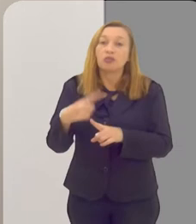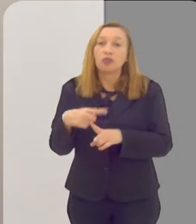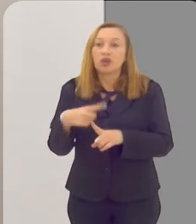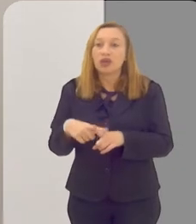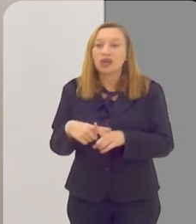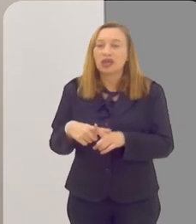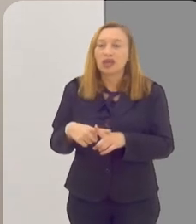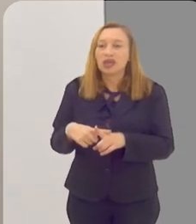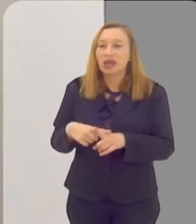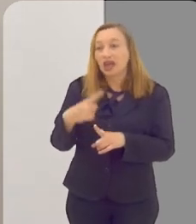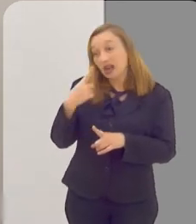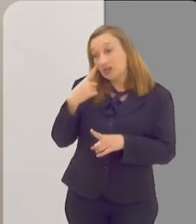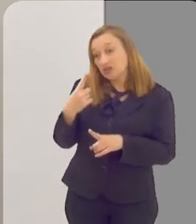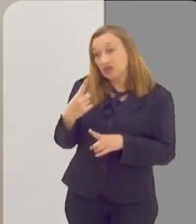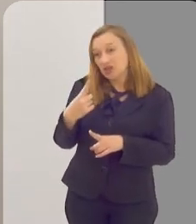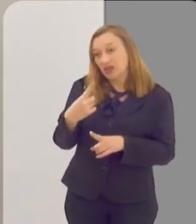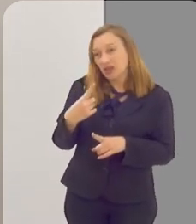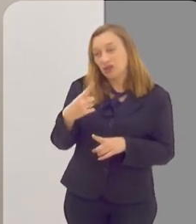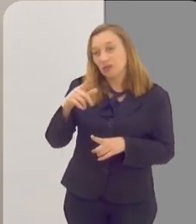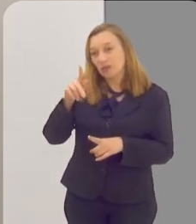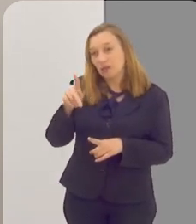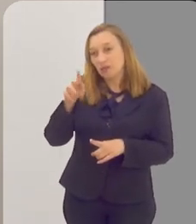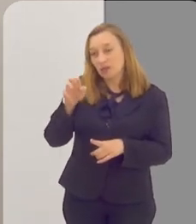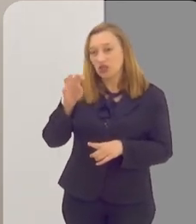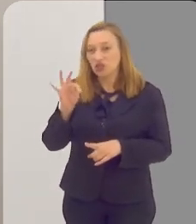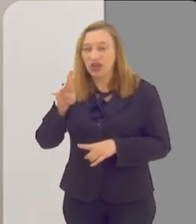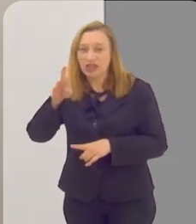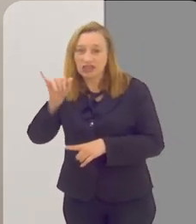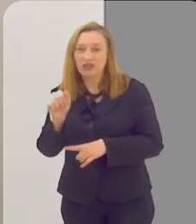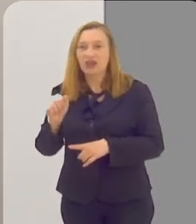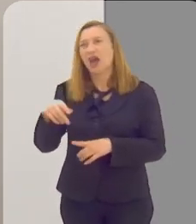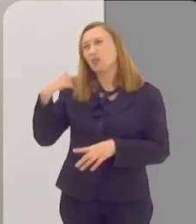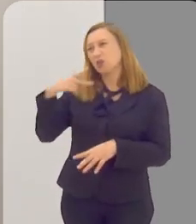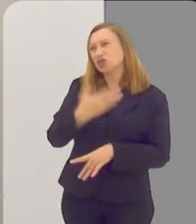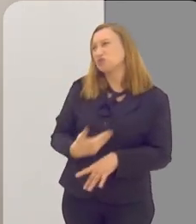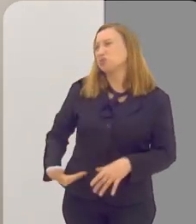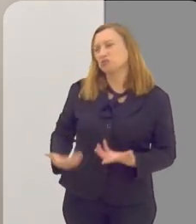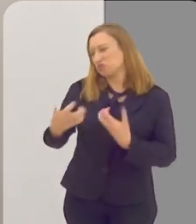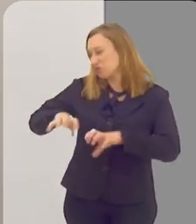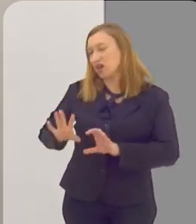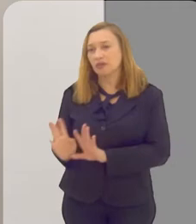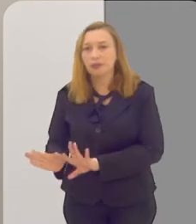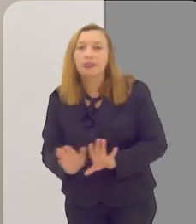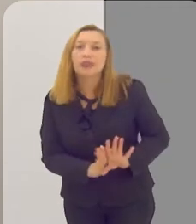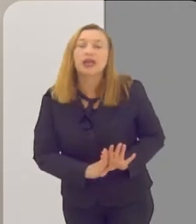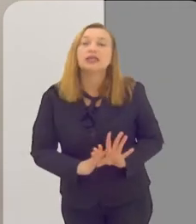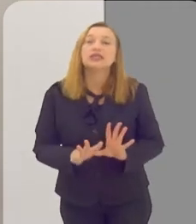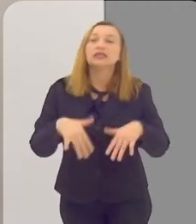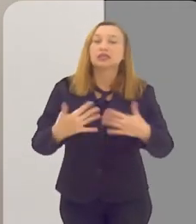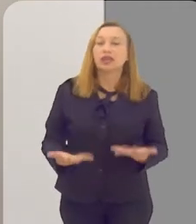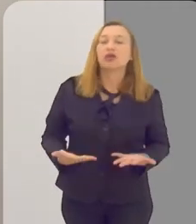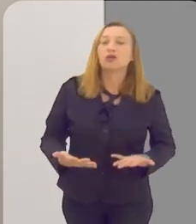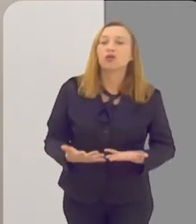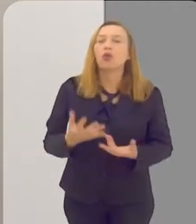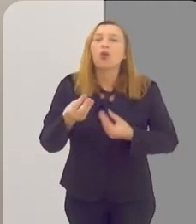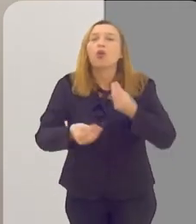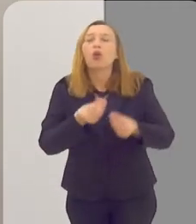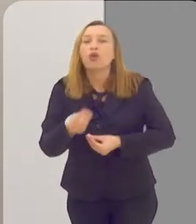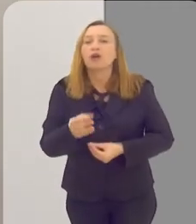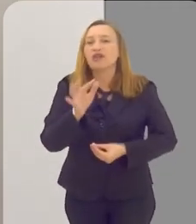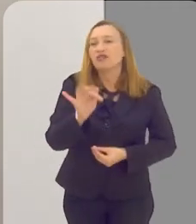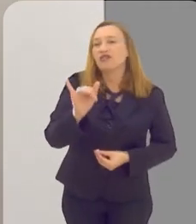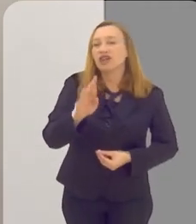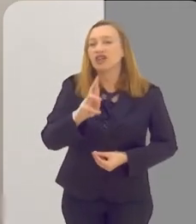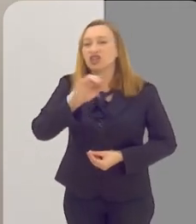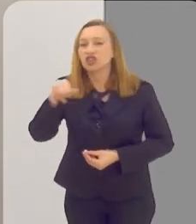aquele local porque elas encaram aquilo de uma forma pejorativa. Não, é política pública, eu não quero. Então, acho que